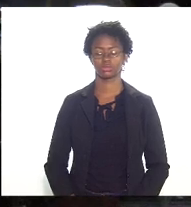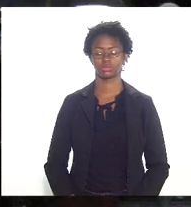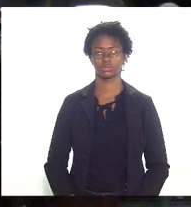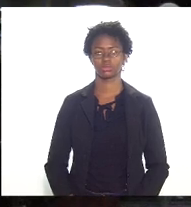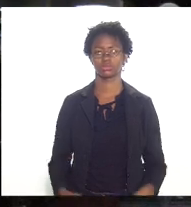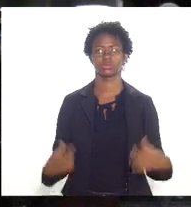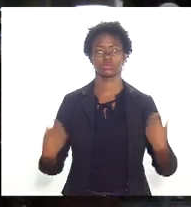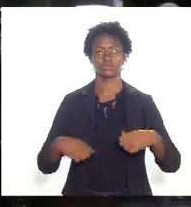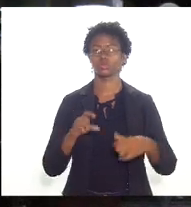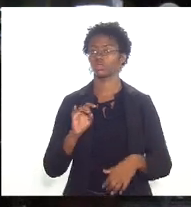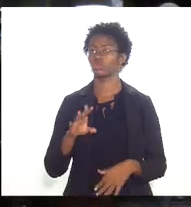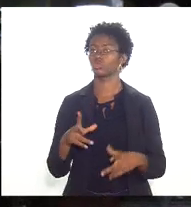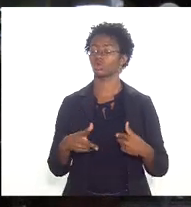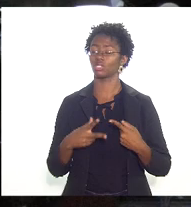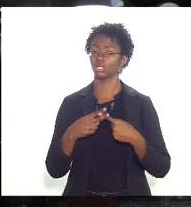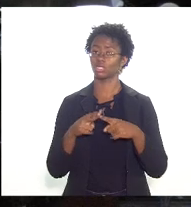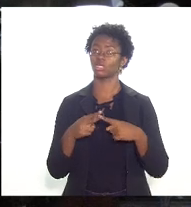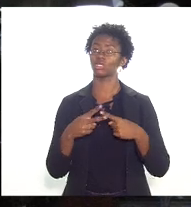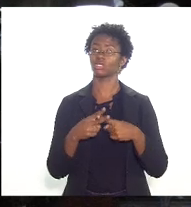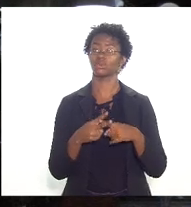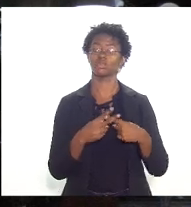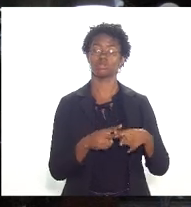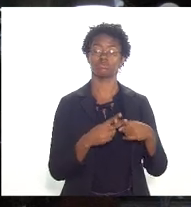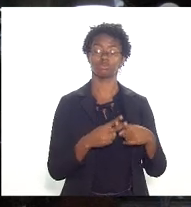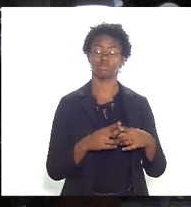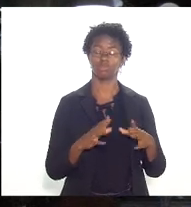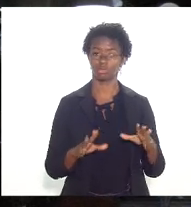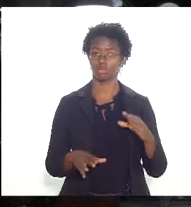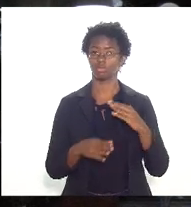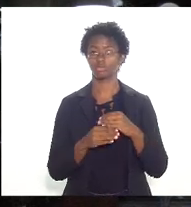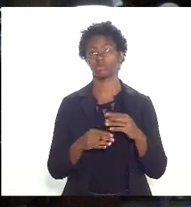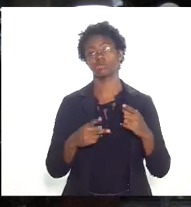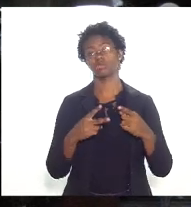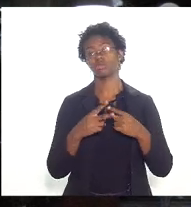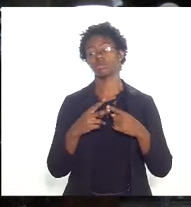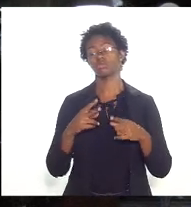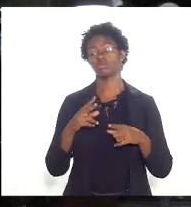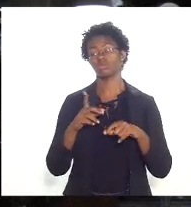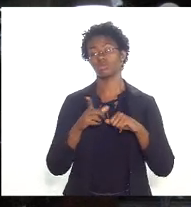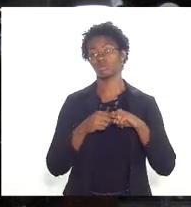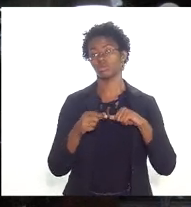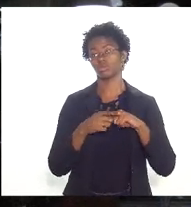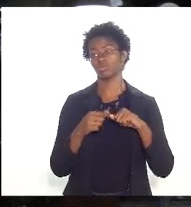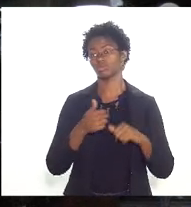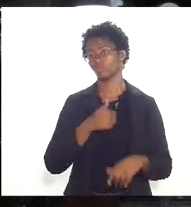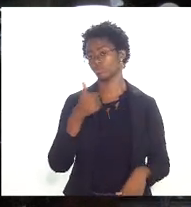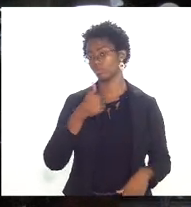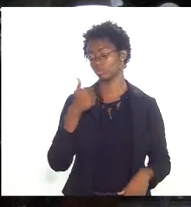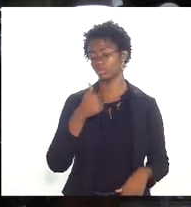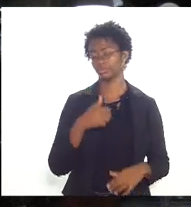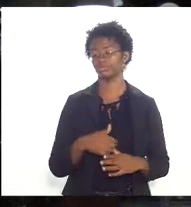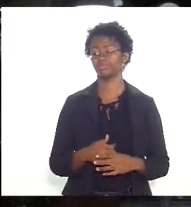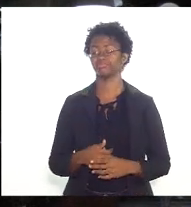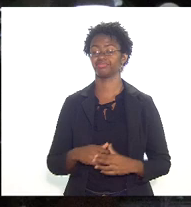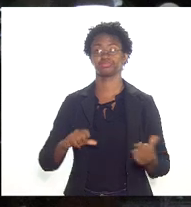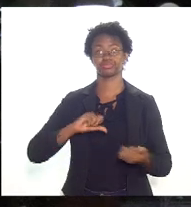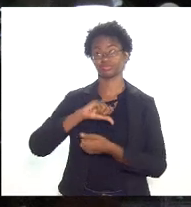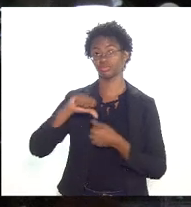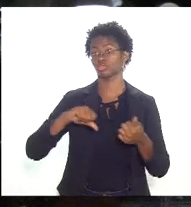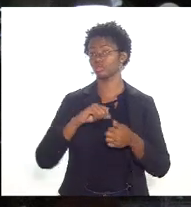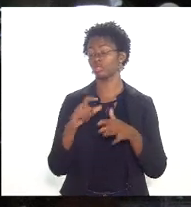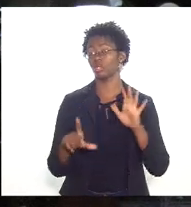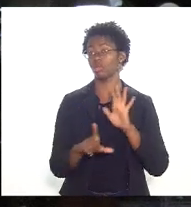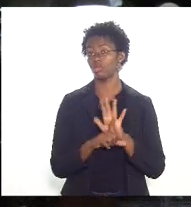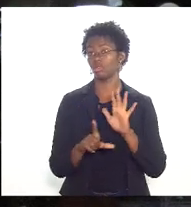a mãe menta a emenda e assim primeiro ele quer modificar da lei que a modificar lhe